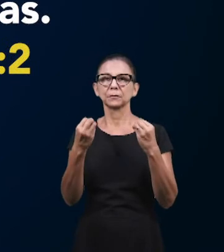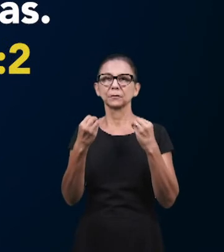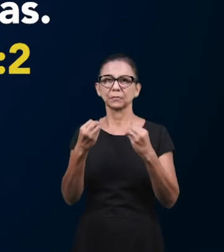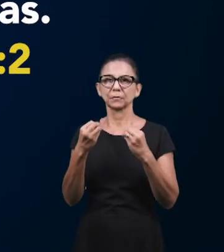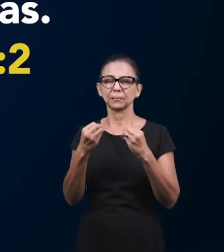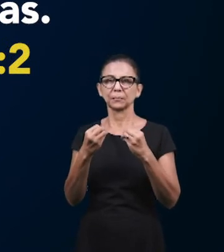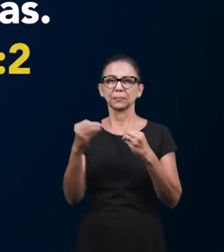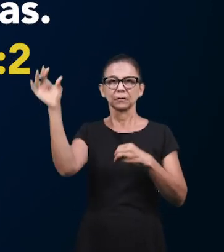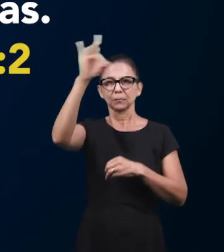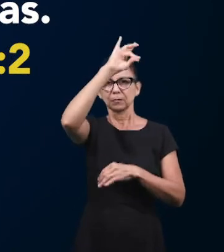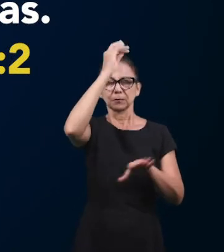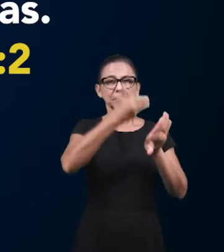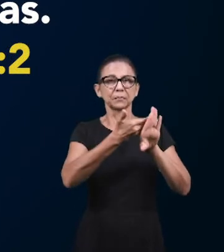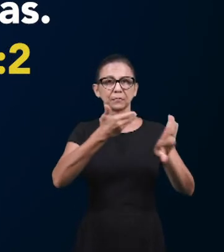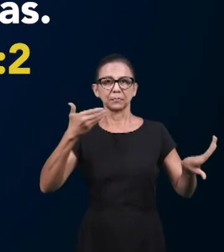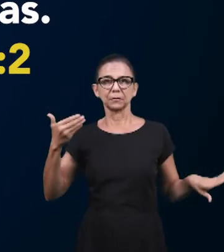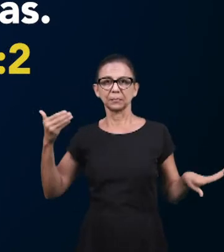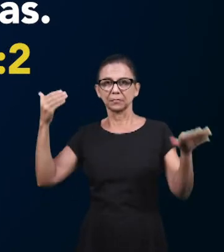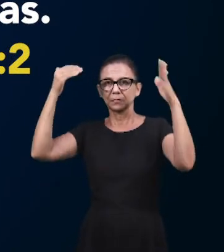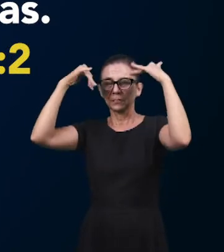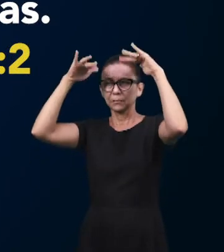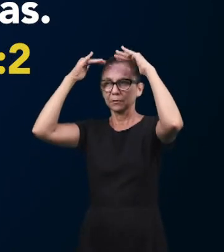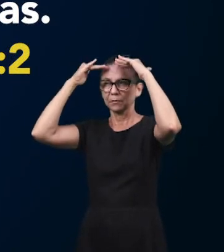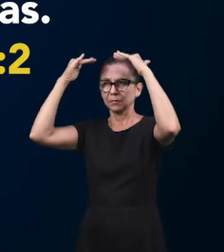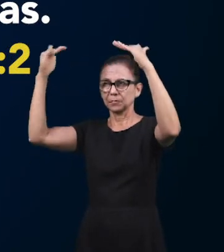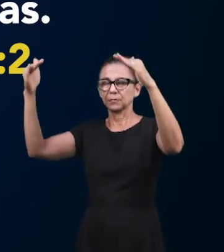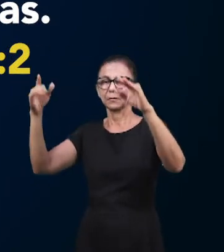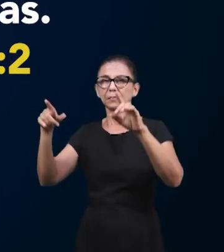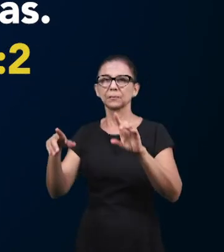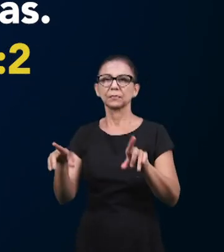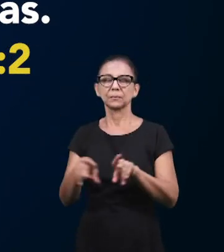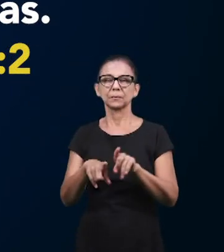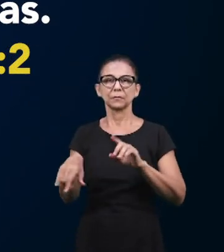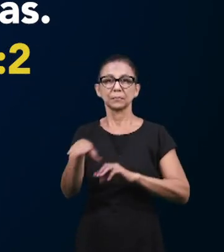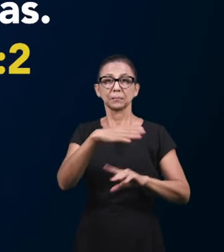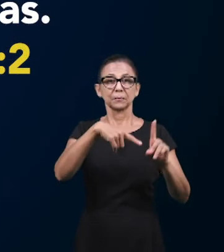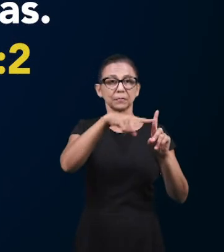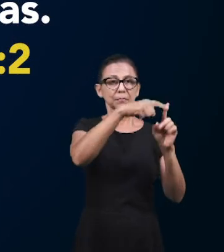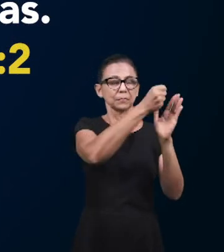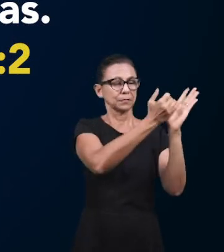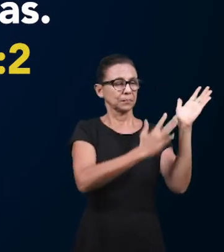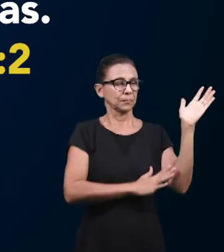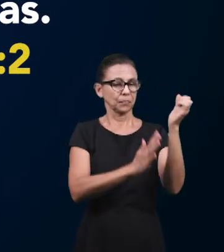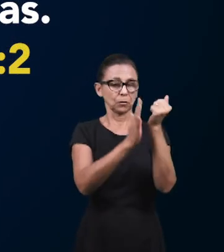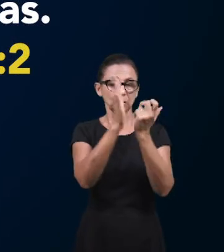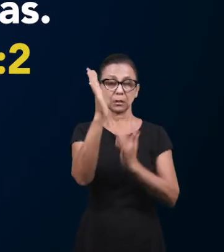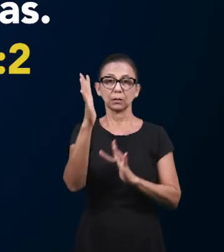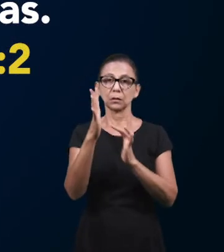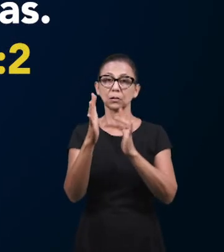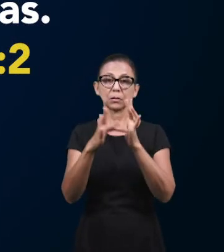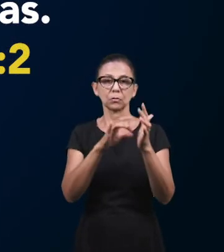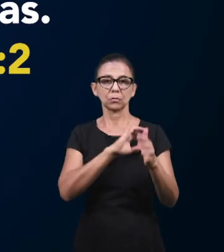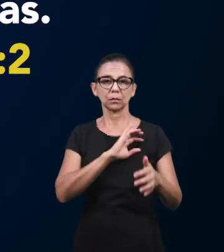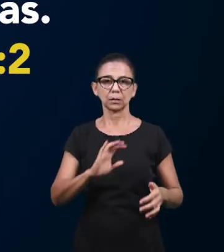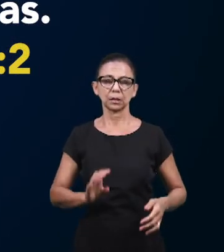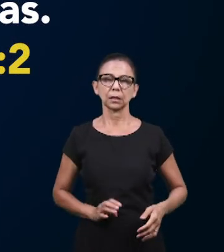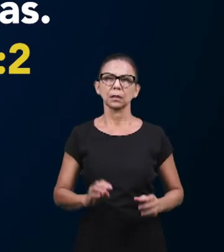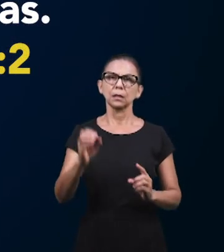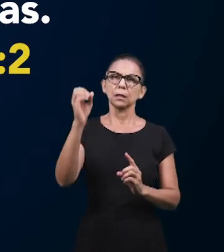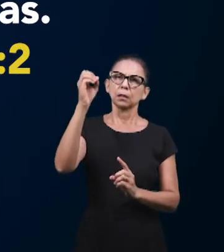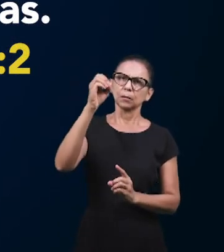obediência e a expressão do sangue de Jesus Cristo, graças e paz vos